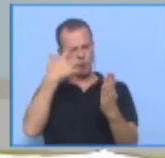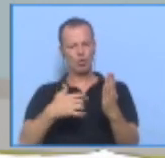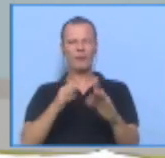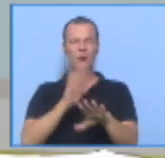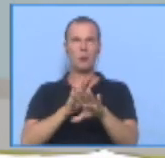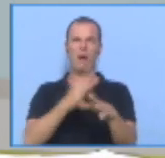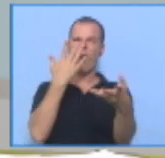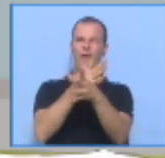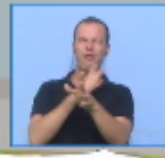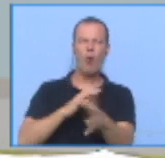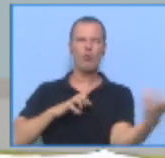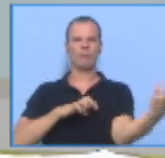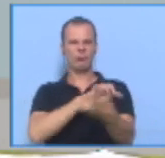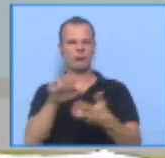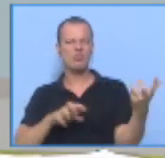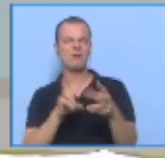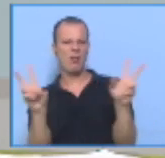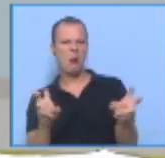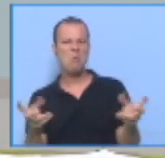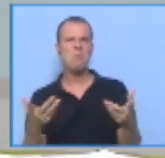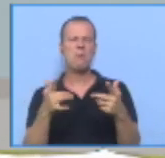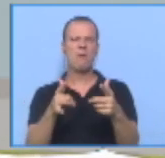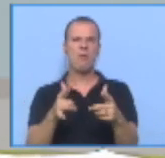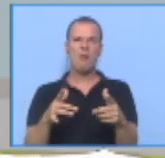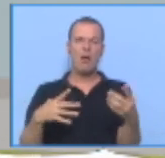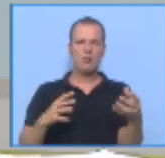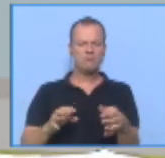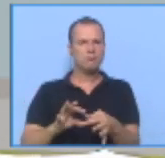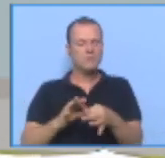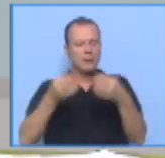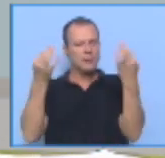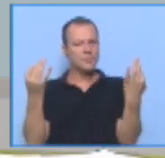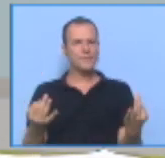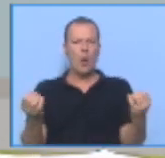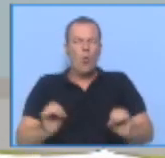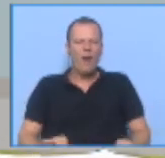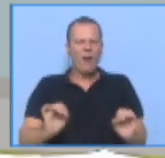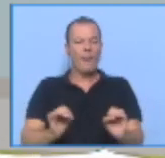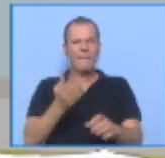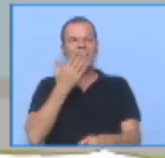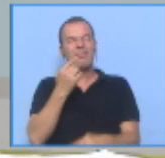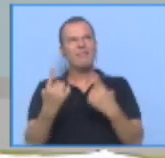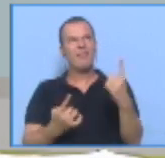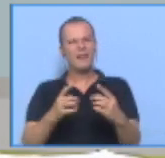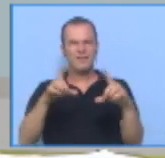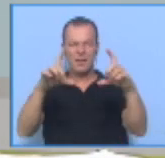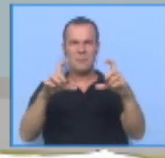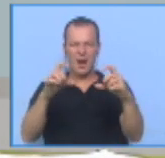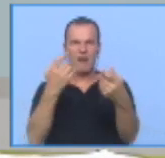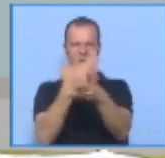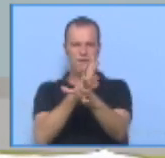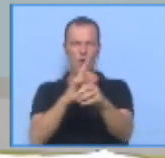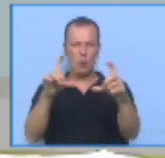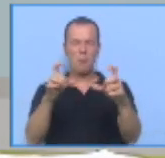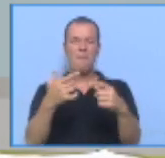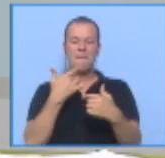certa agitação, de uma não harmonia. Talvez a imagem do fogo possa nos ajudar aqui a